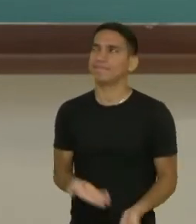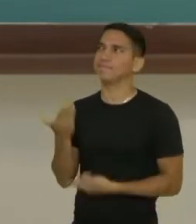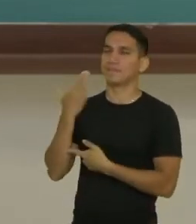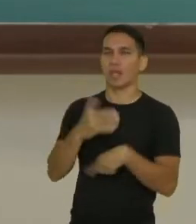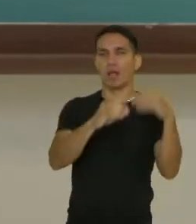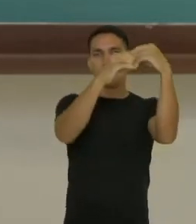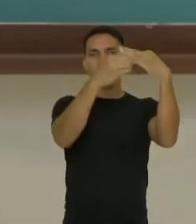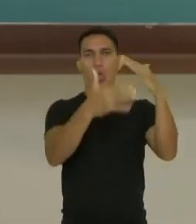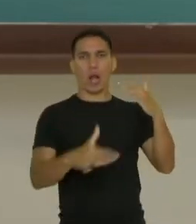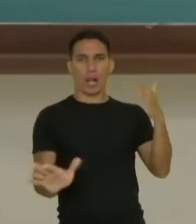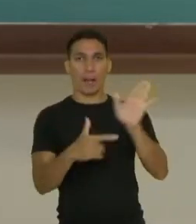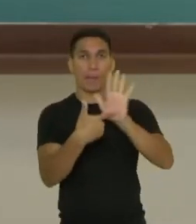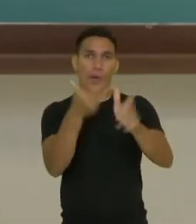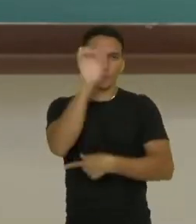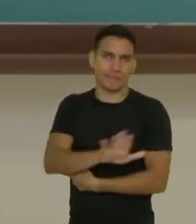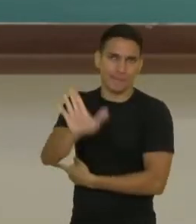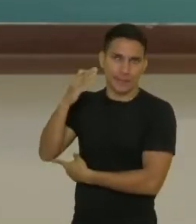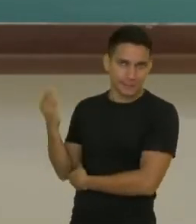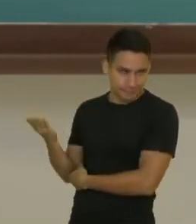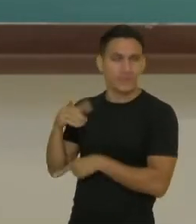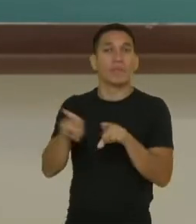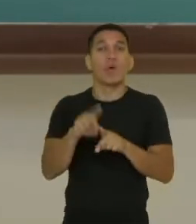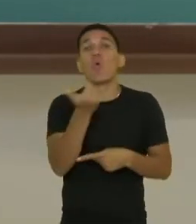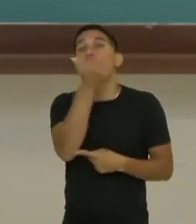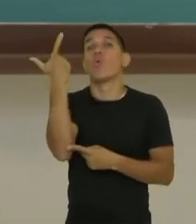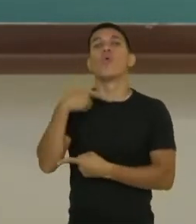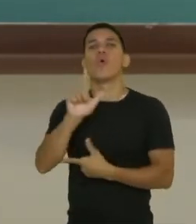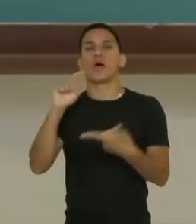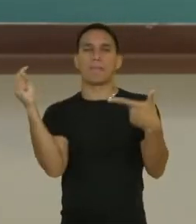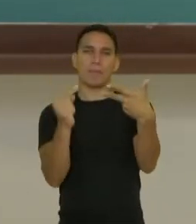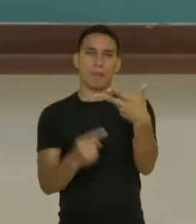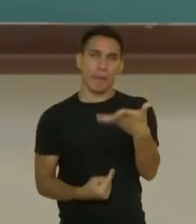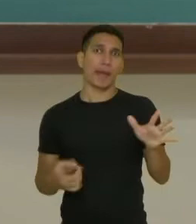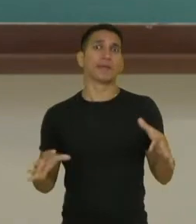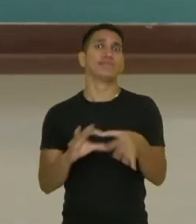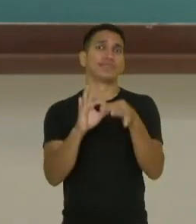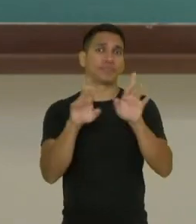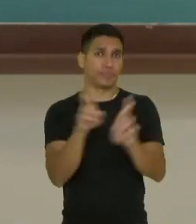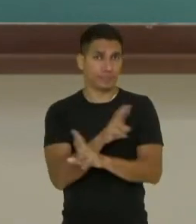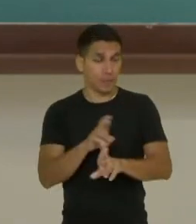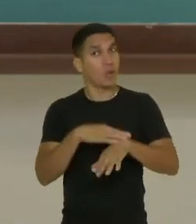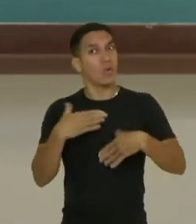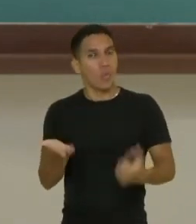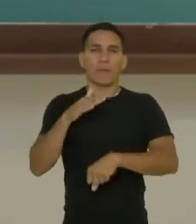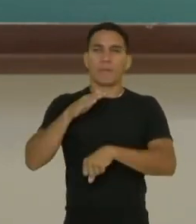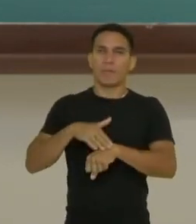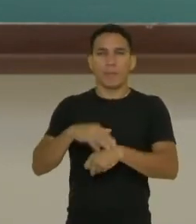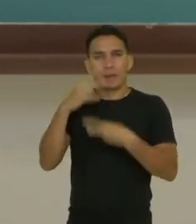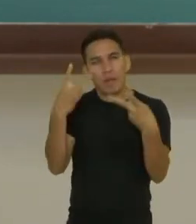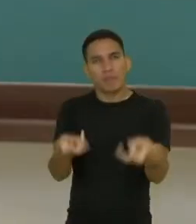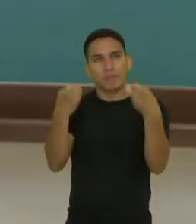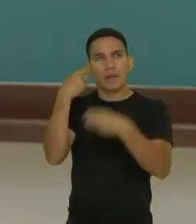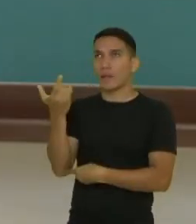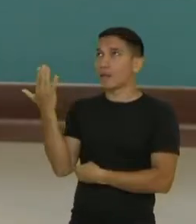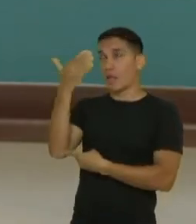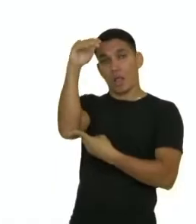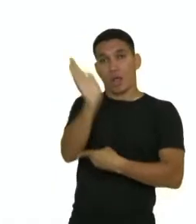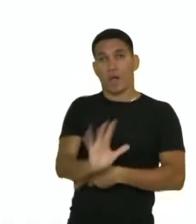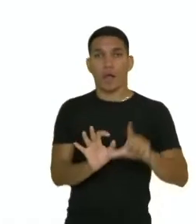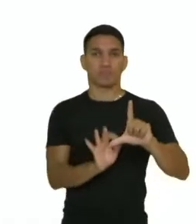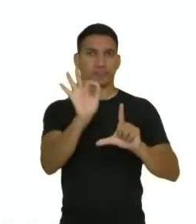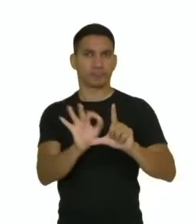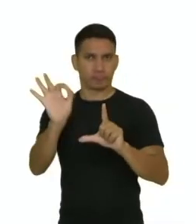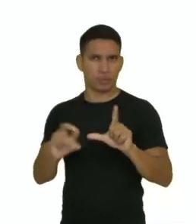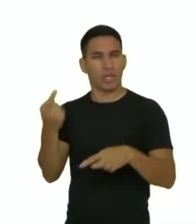deslizamentos, como é o que mostra a imagem, ou outros elementos também inerentes. Quando olhamos aqui o gráfico